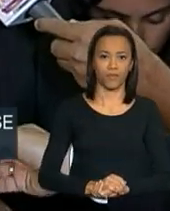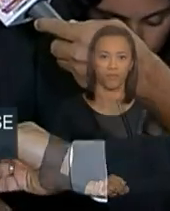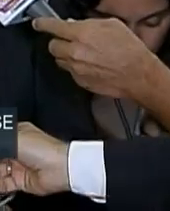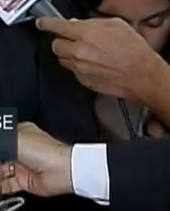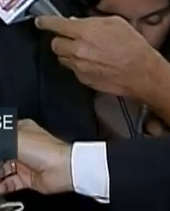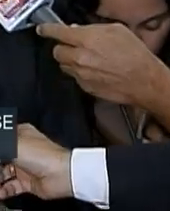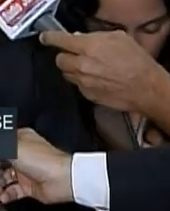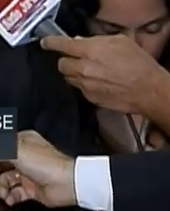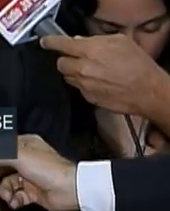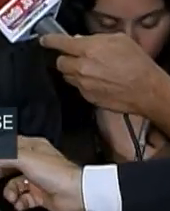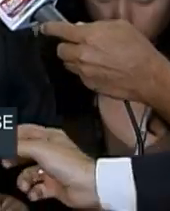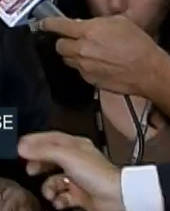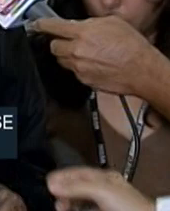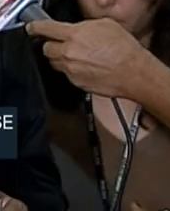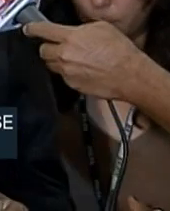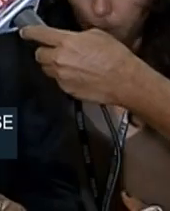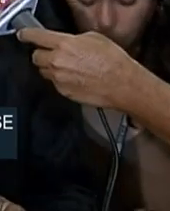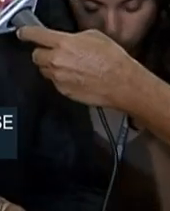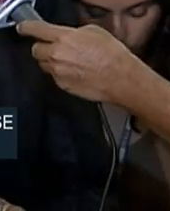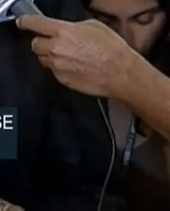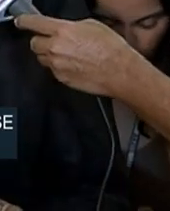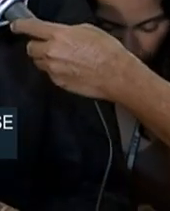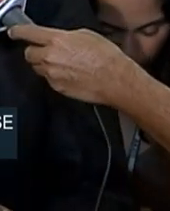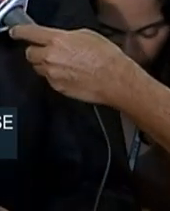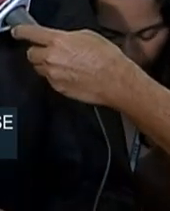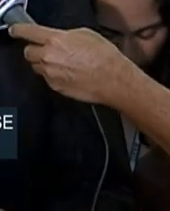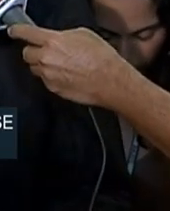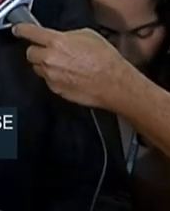Foi excelente a conversa com a presidenta.